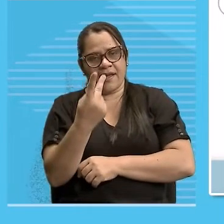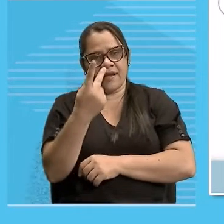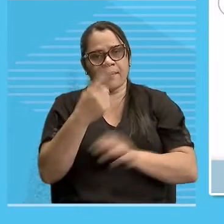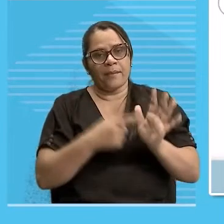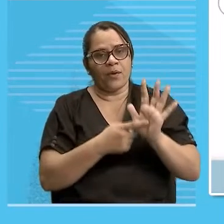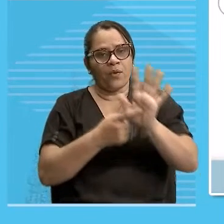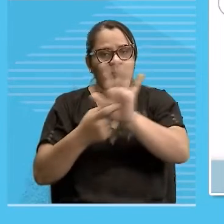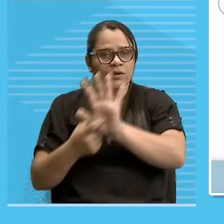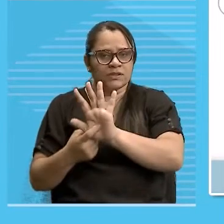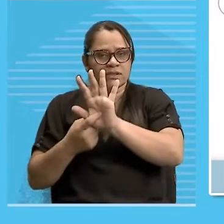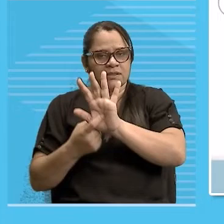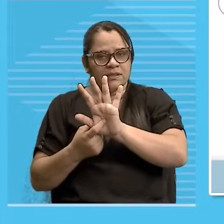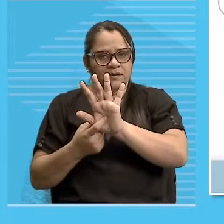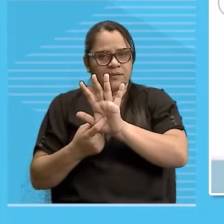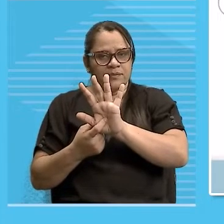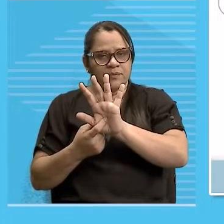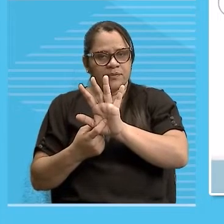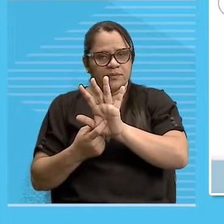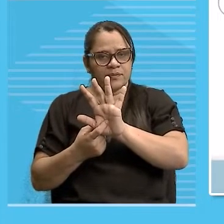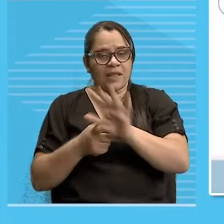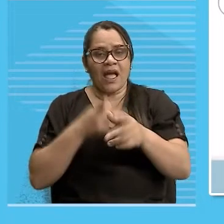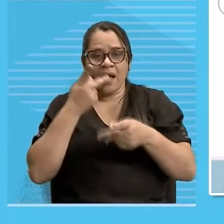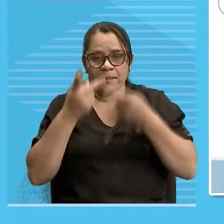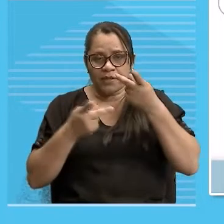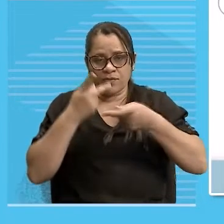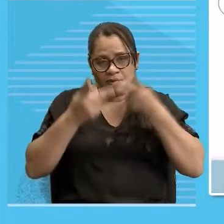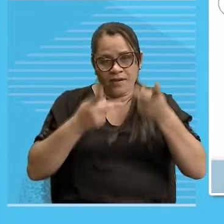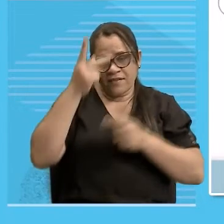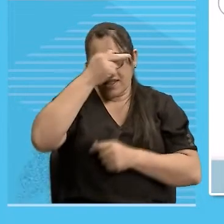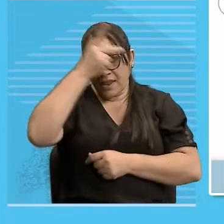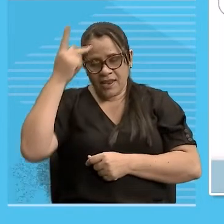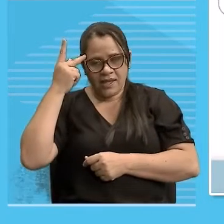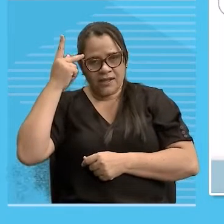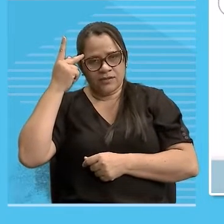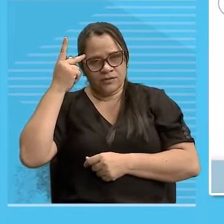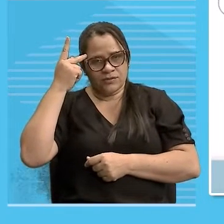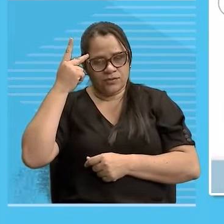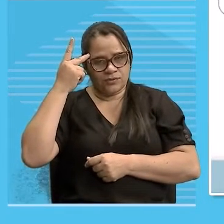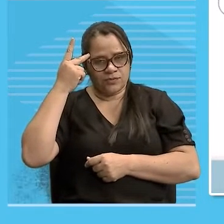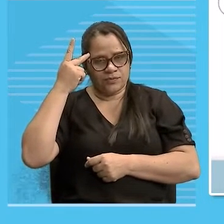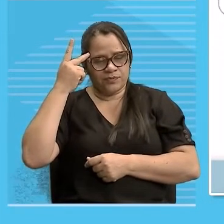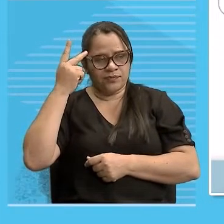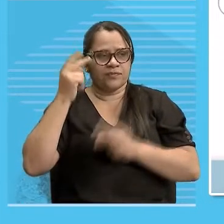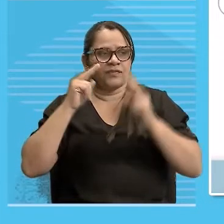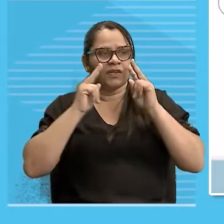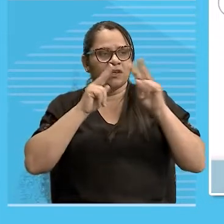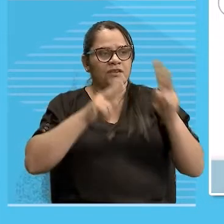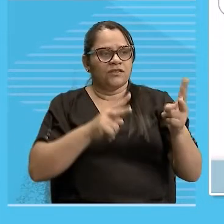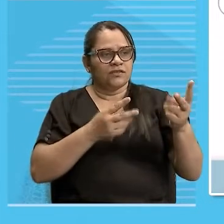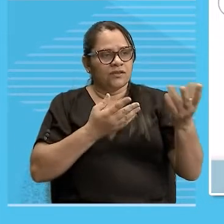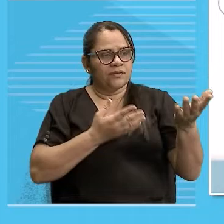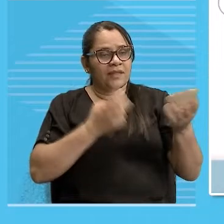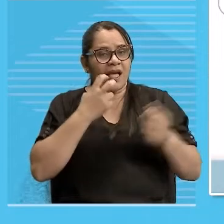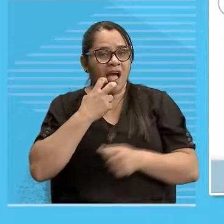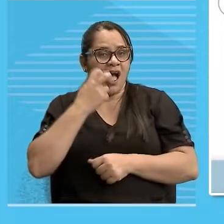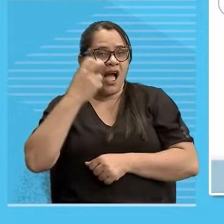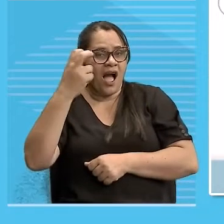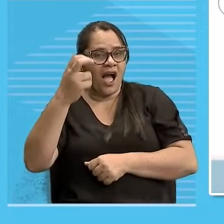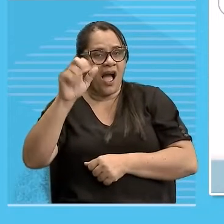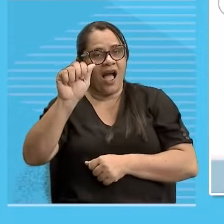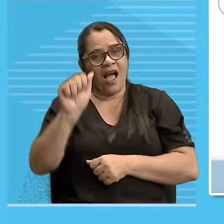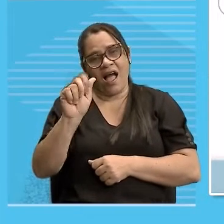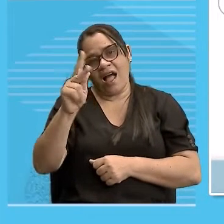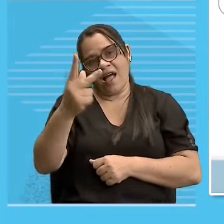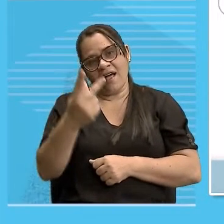indicar uma forma de falar, tá? Mais estendida, tá bom? Então, ela é a palavra invariável que